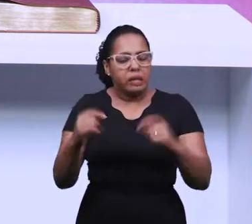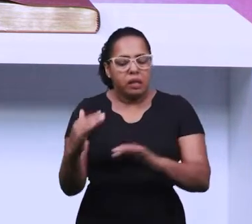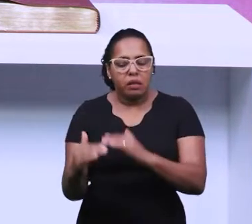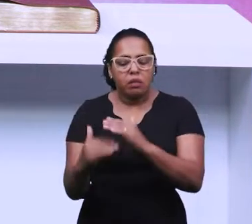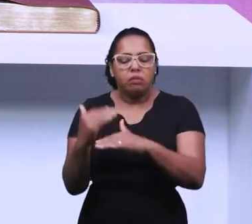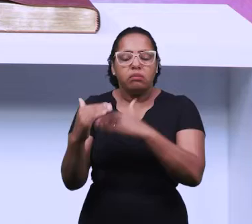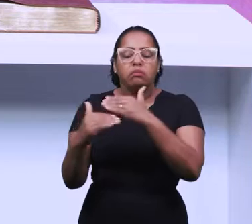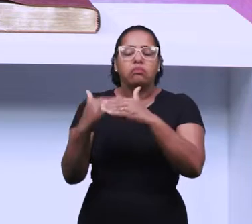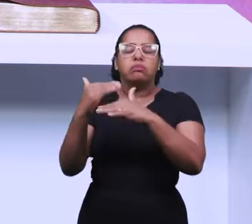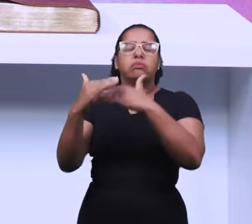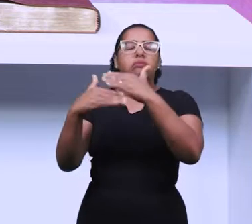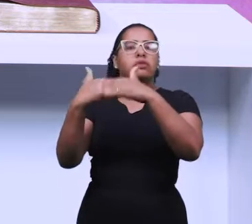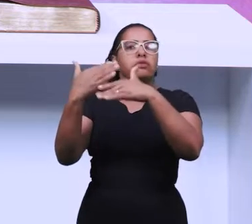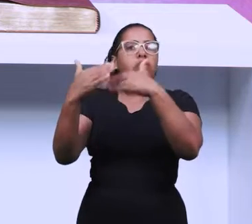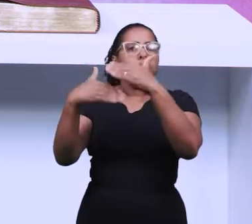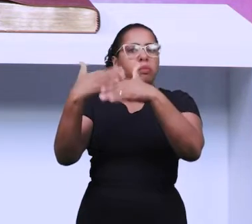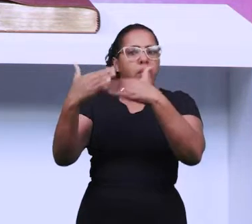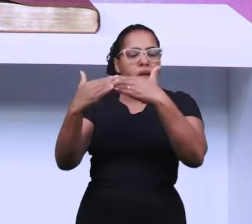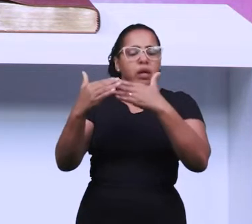trabalho ainda mais